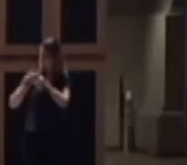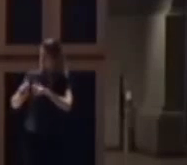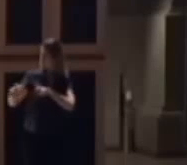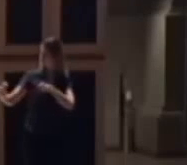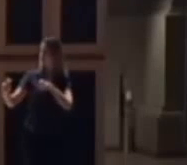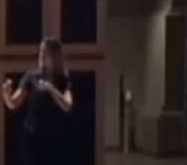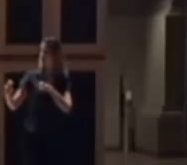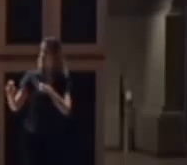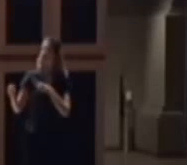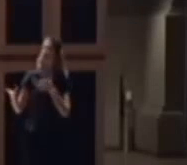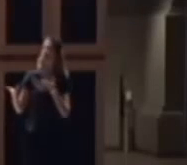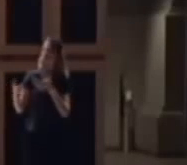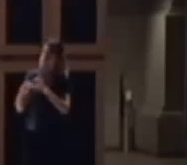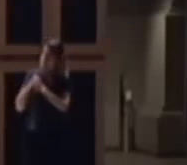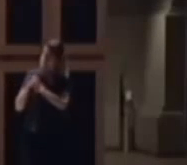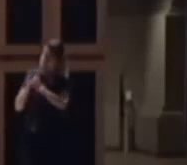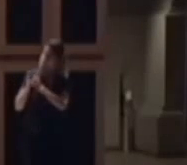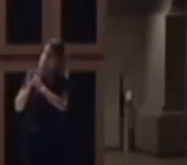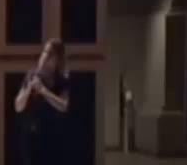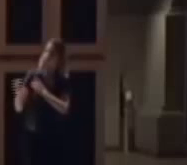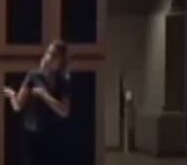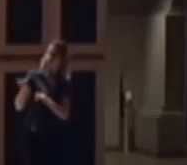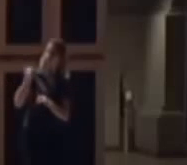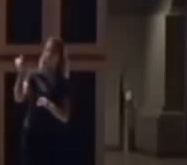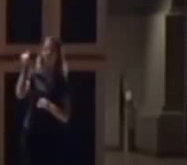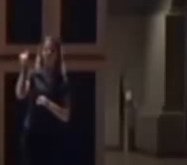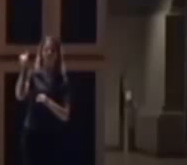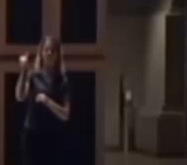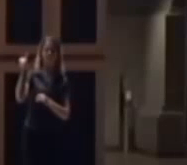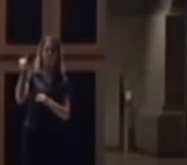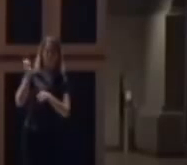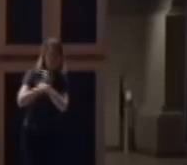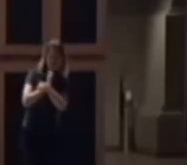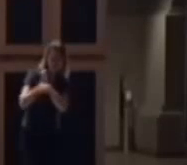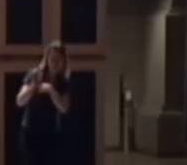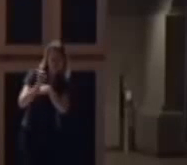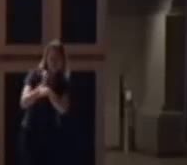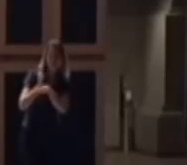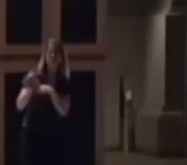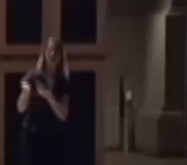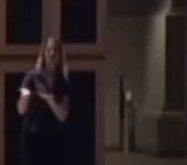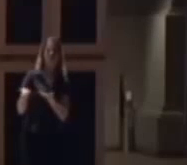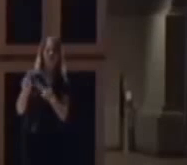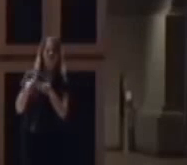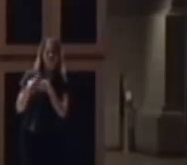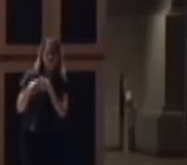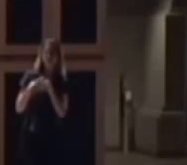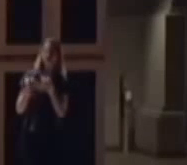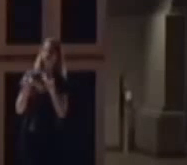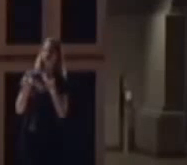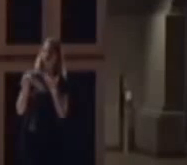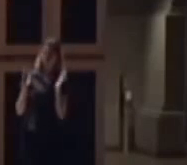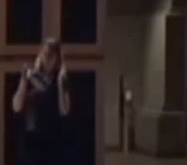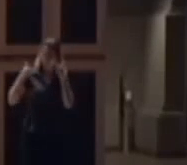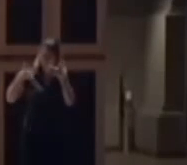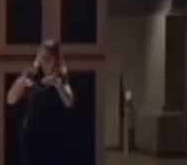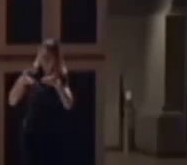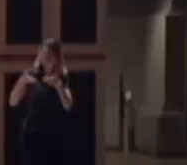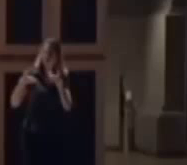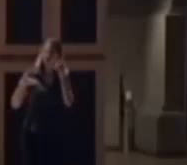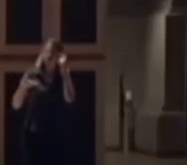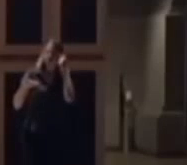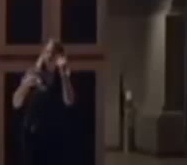que é um parceiro fundamental, estratégico, tanto no processo de compreensão, quanto no processo